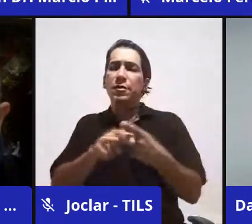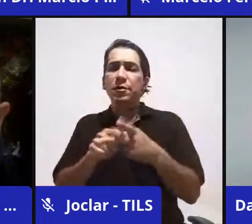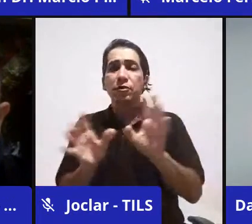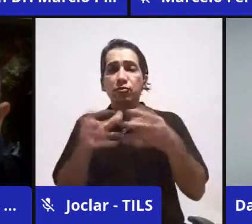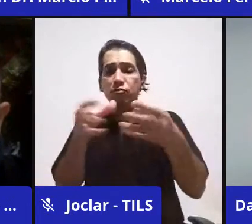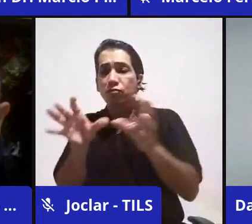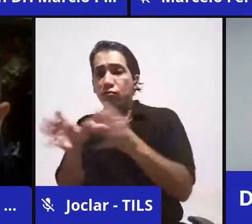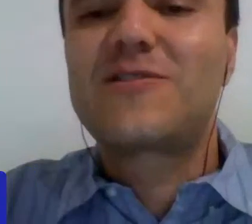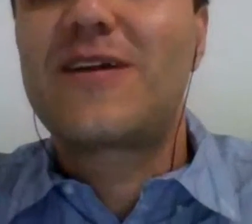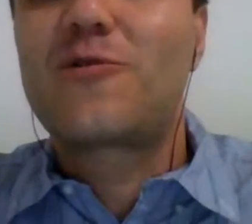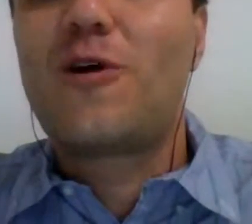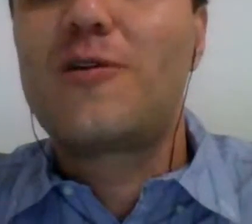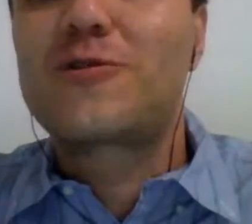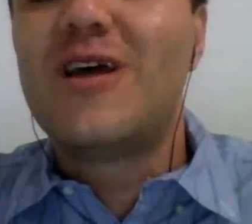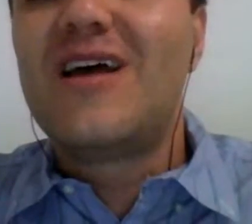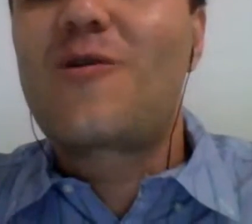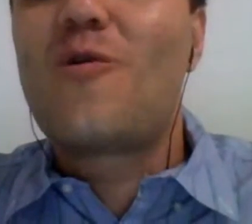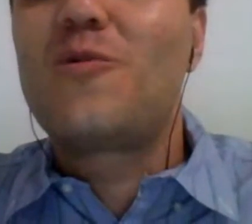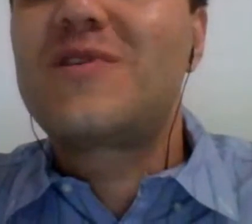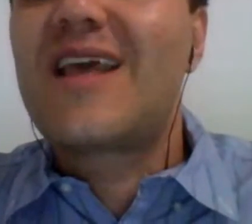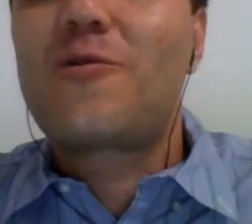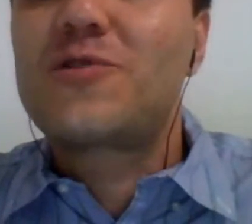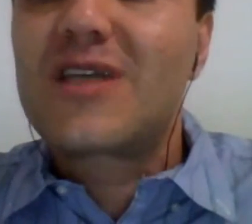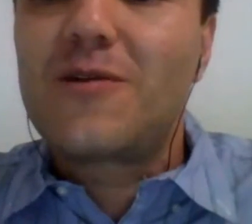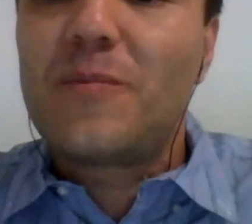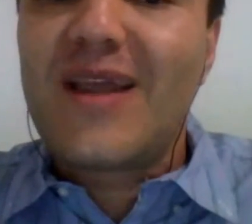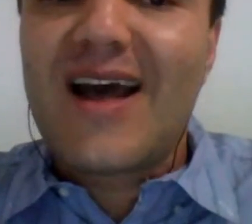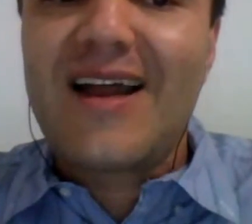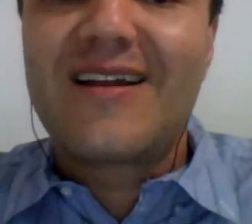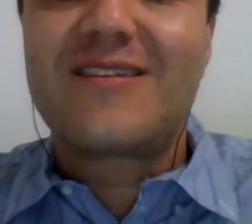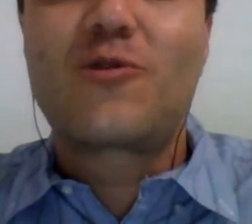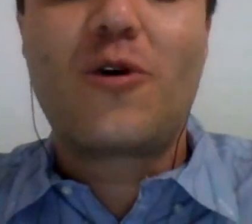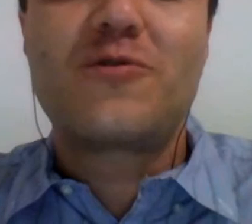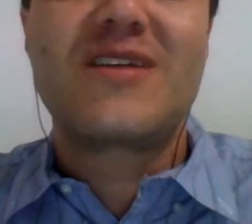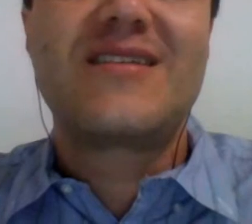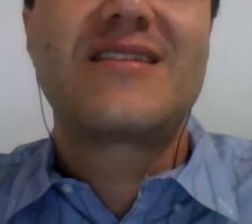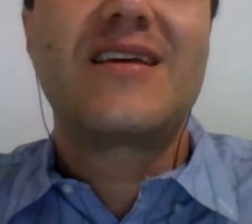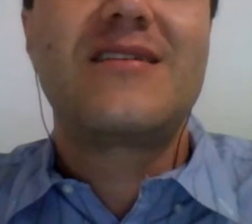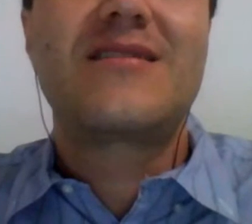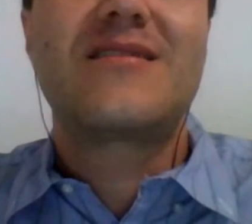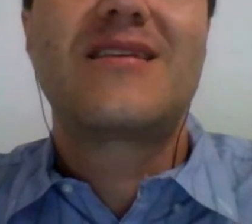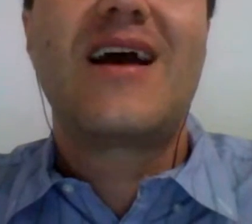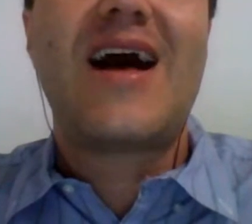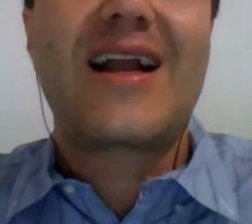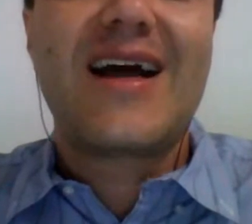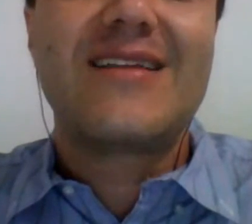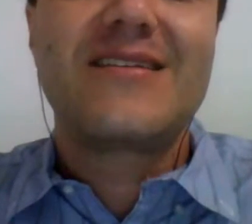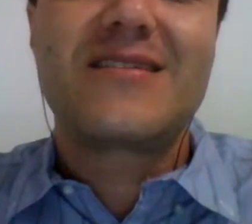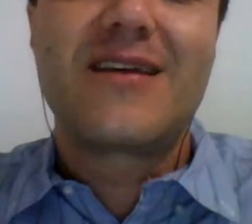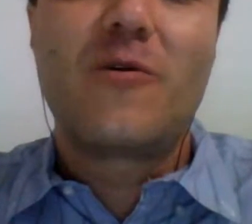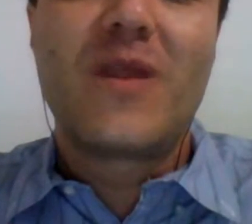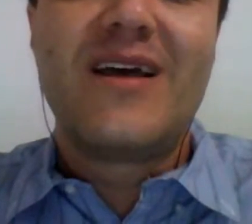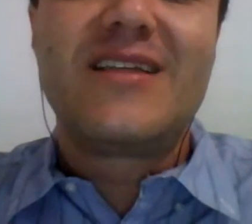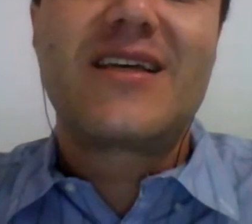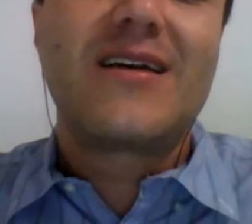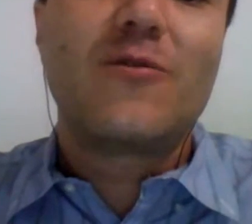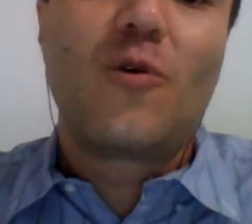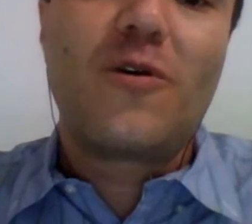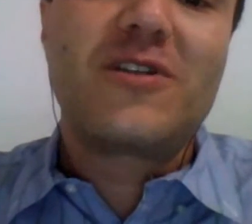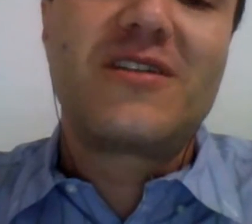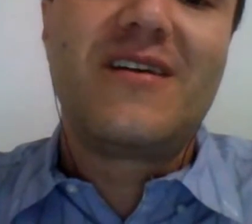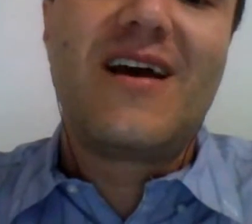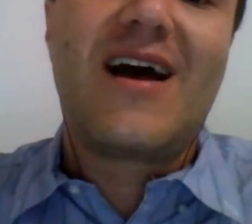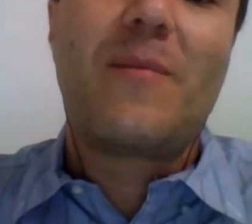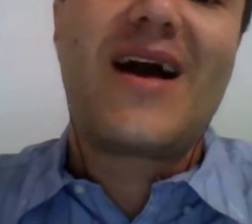manter esses índices satisfatórios, como tem conseguido ampliar todos esses índices a cada edição,